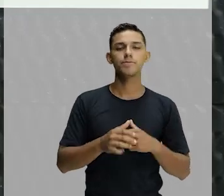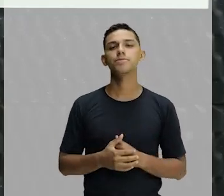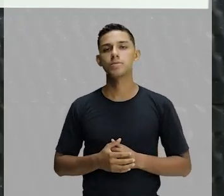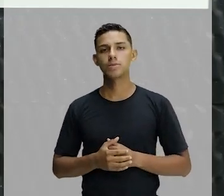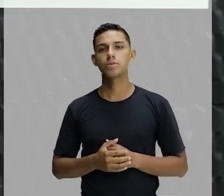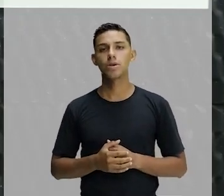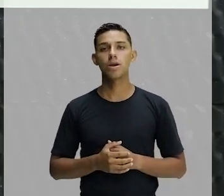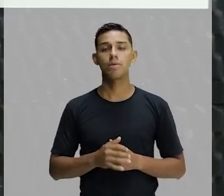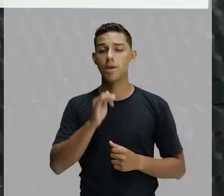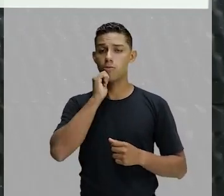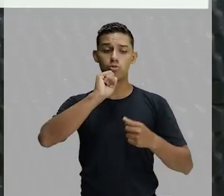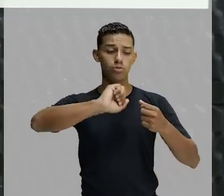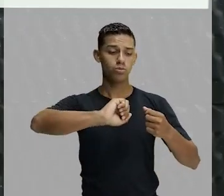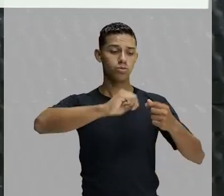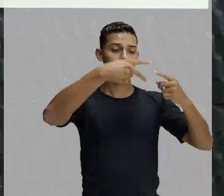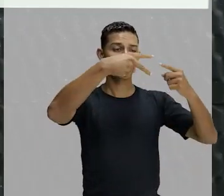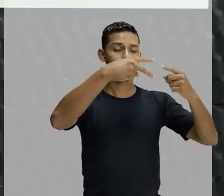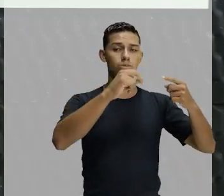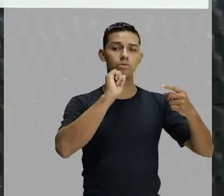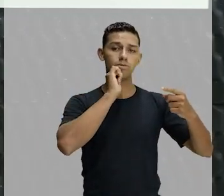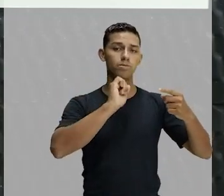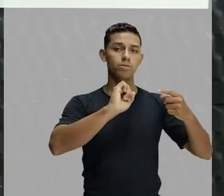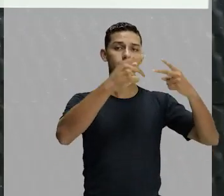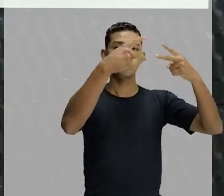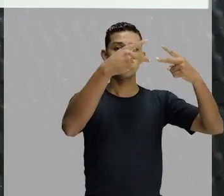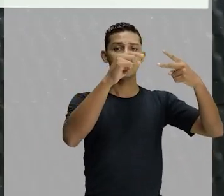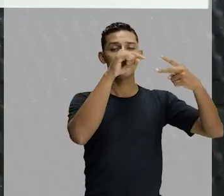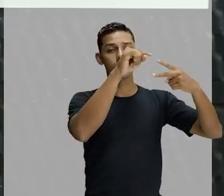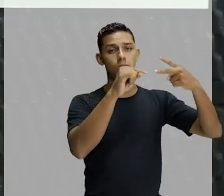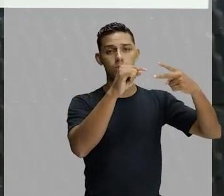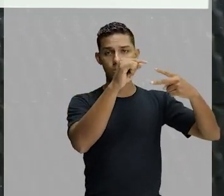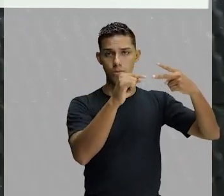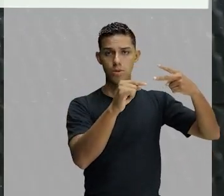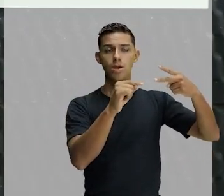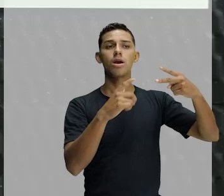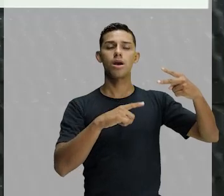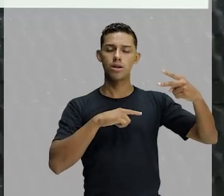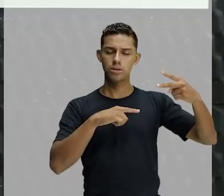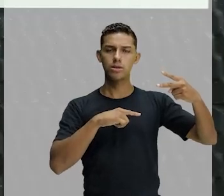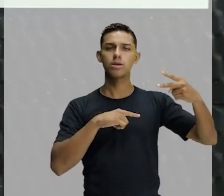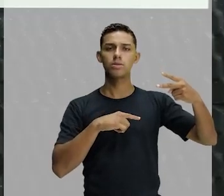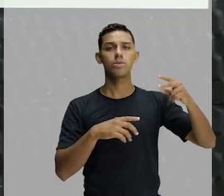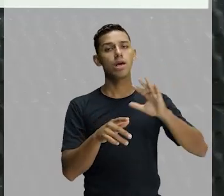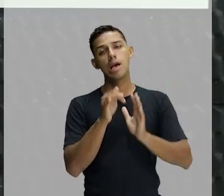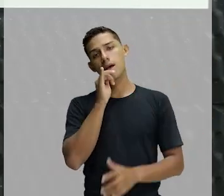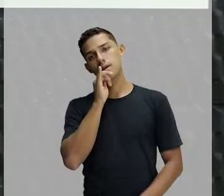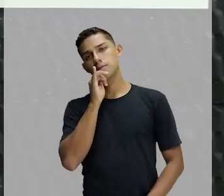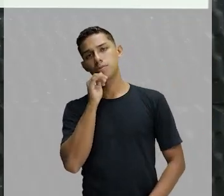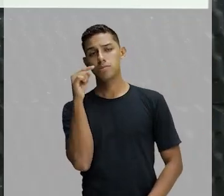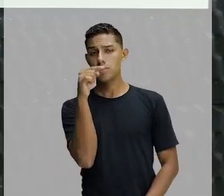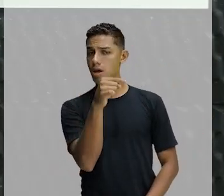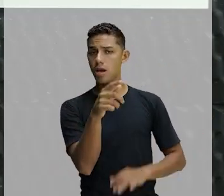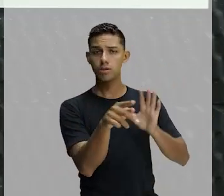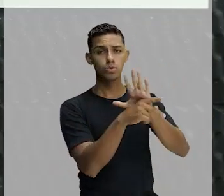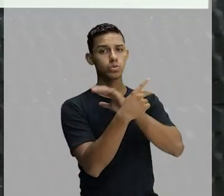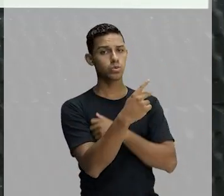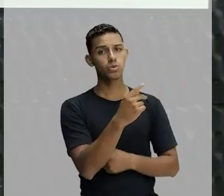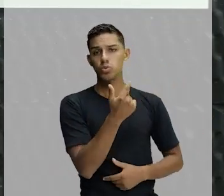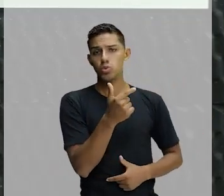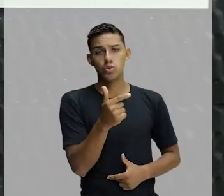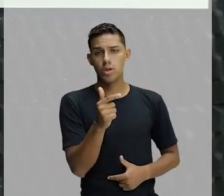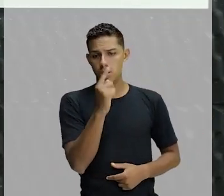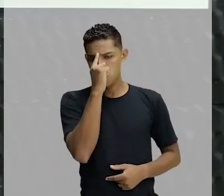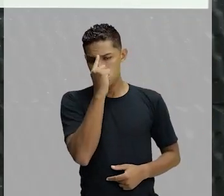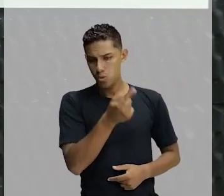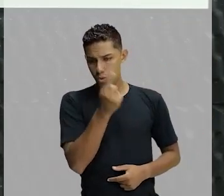forma duplicada, certo? Aqui, neste caso, nós vamos ter o exemplo não de dominância completa, nós vamos